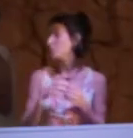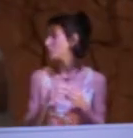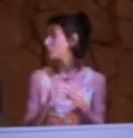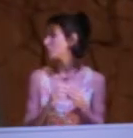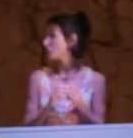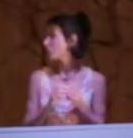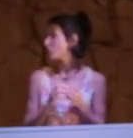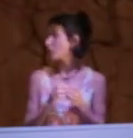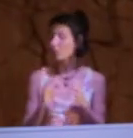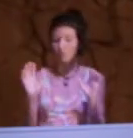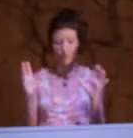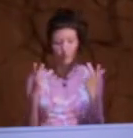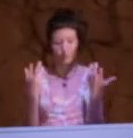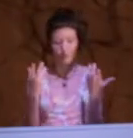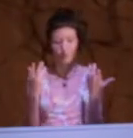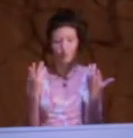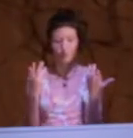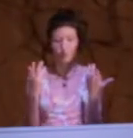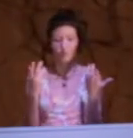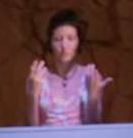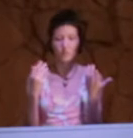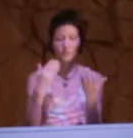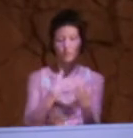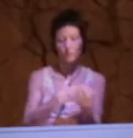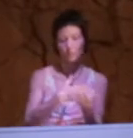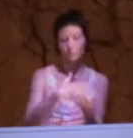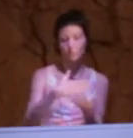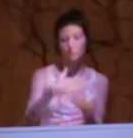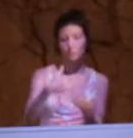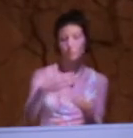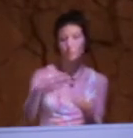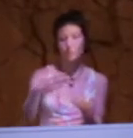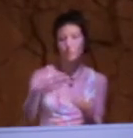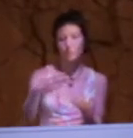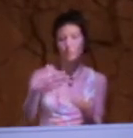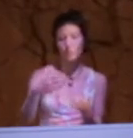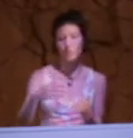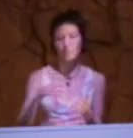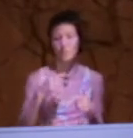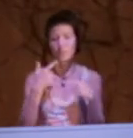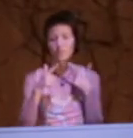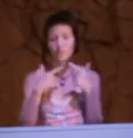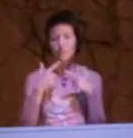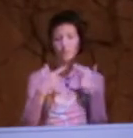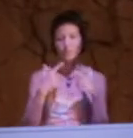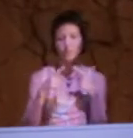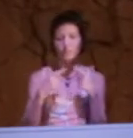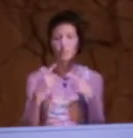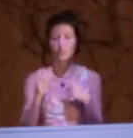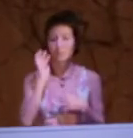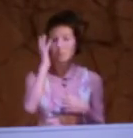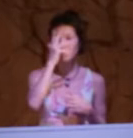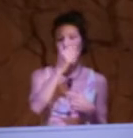E que também essa festa acaba descendo ali, acontecendo com grande potência ali na margem do rio Guaporé.